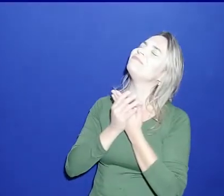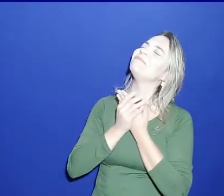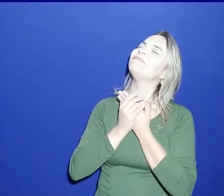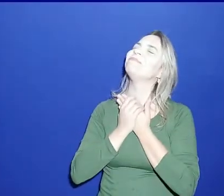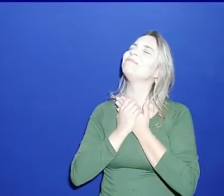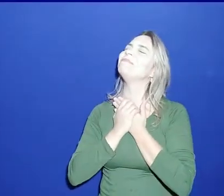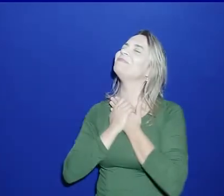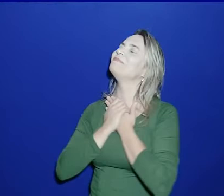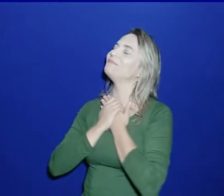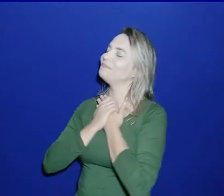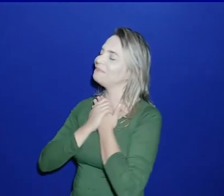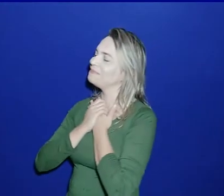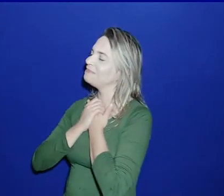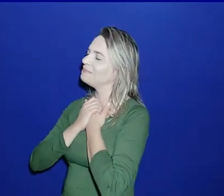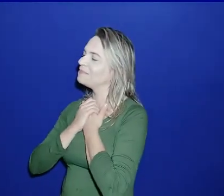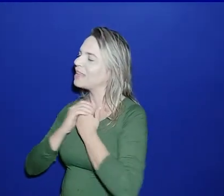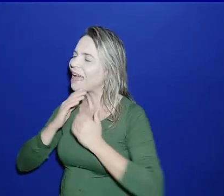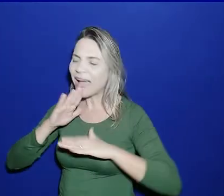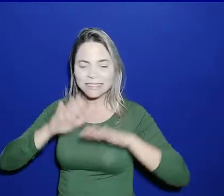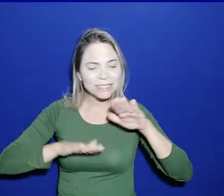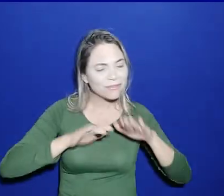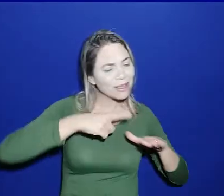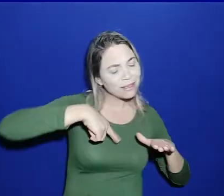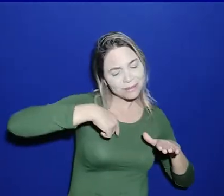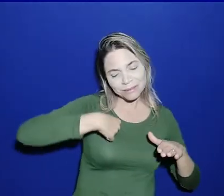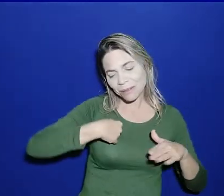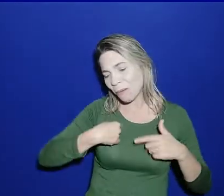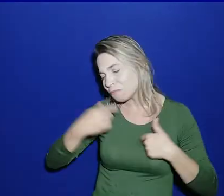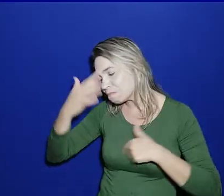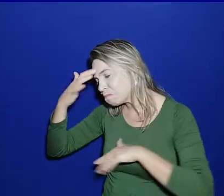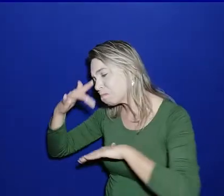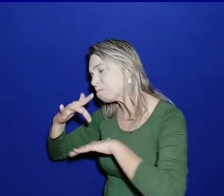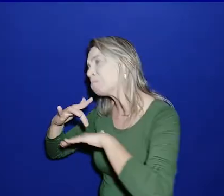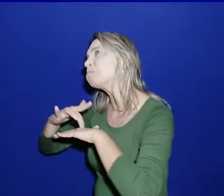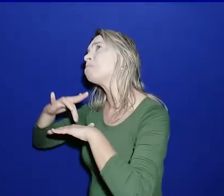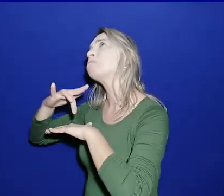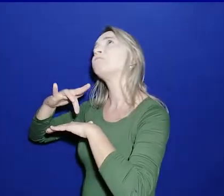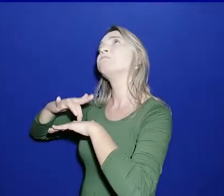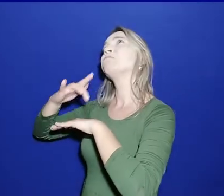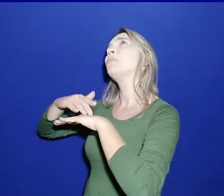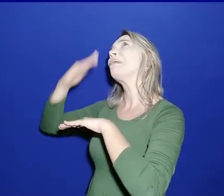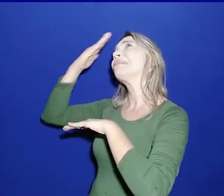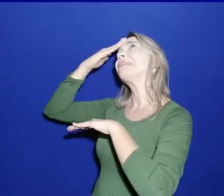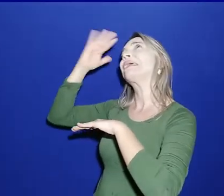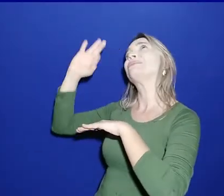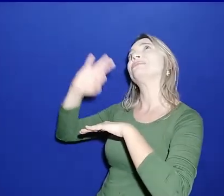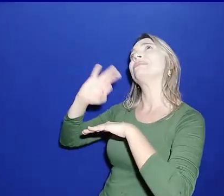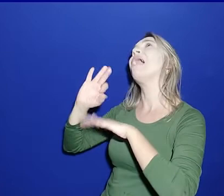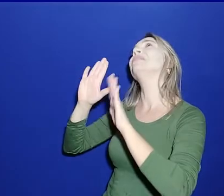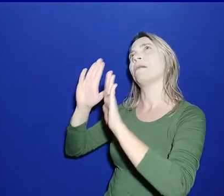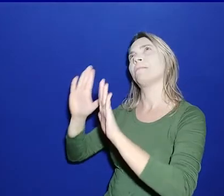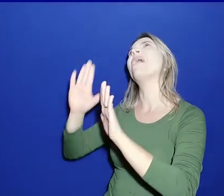ó Pai. Embora eu não consiga